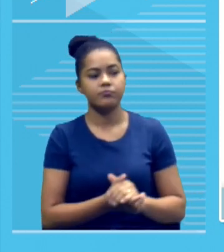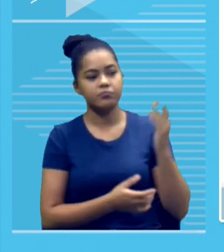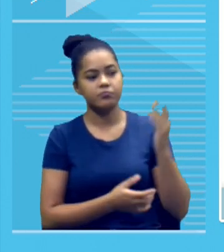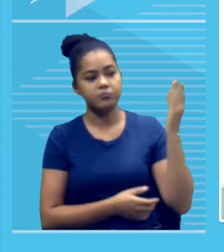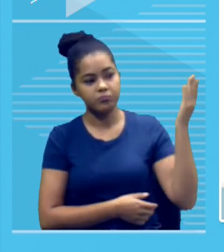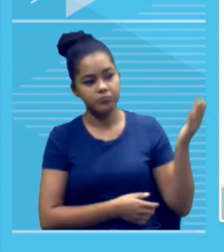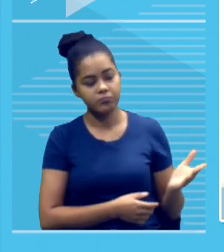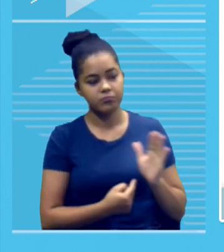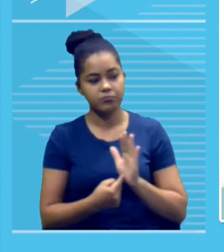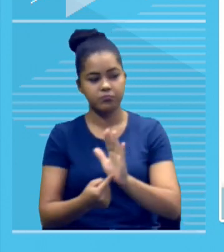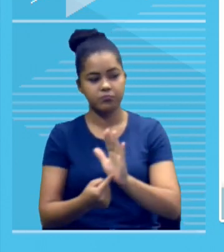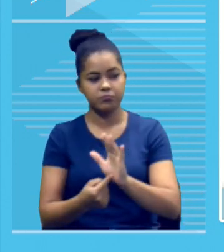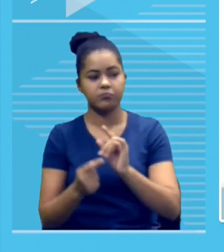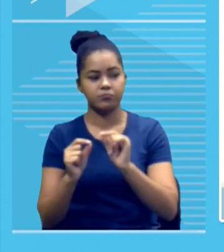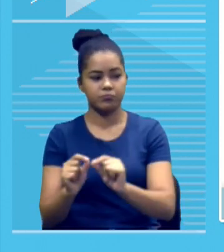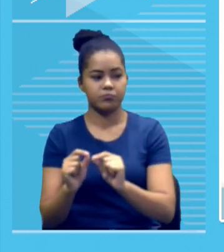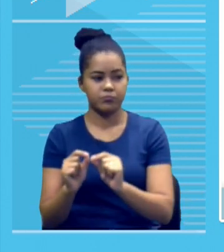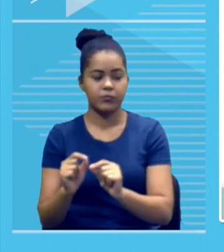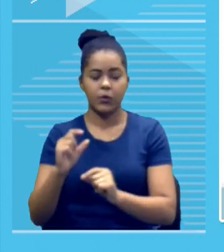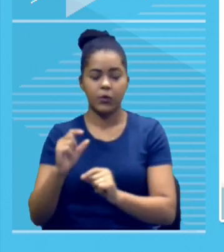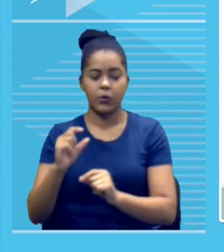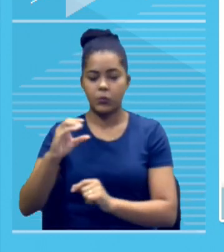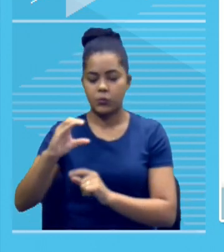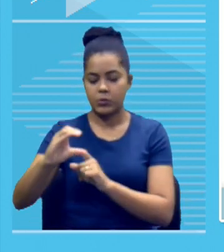aos carbonos insaturados,